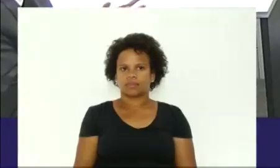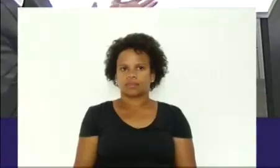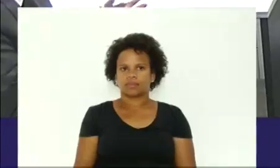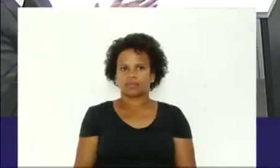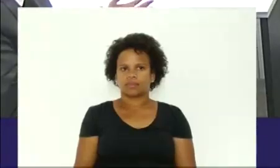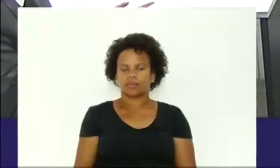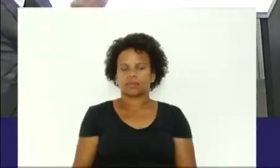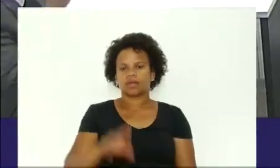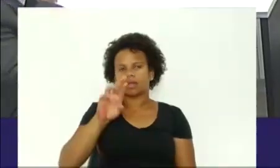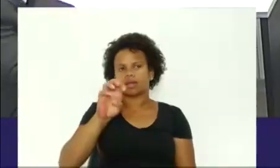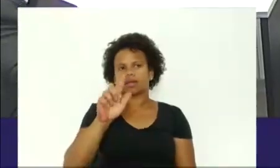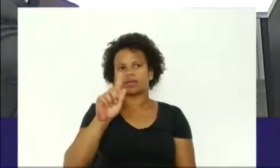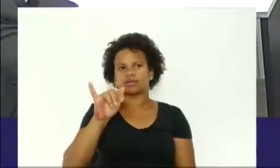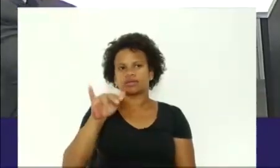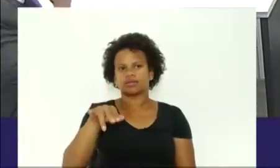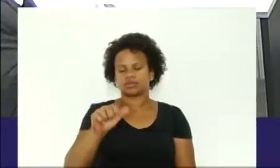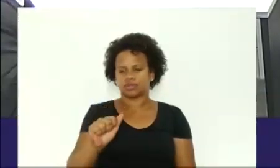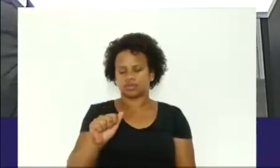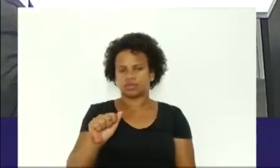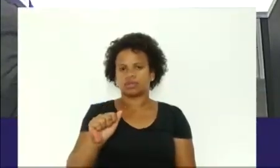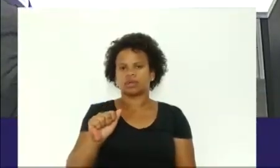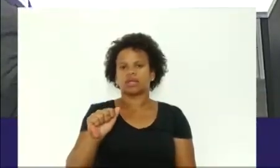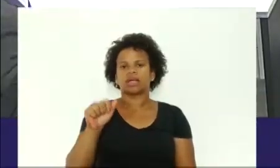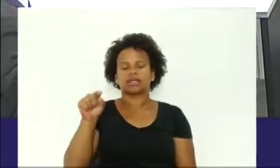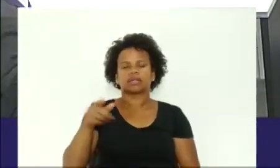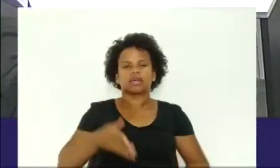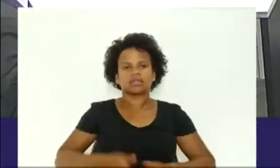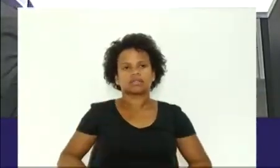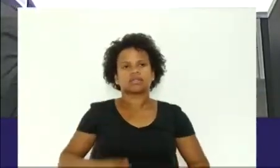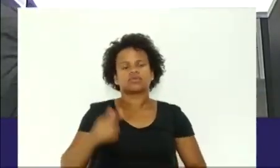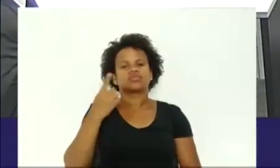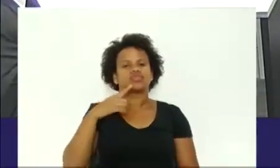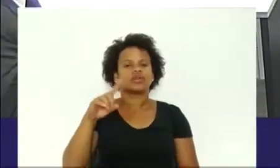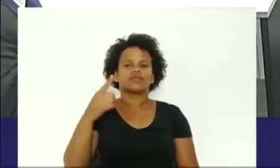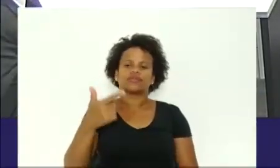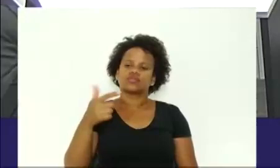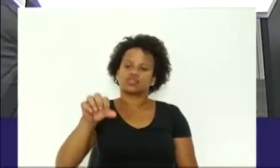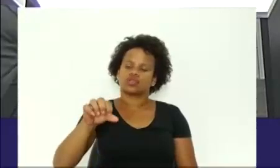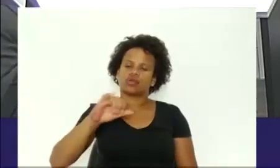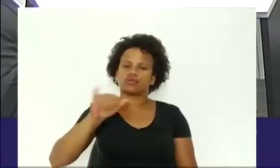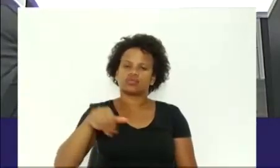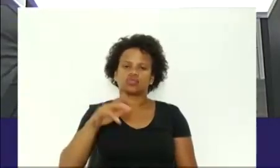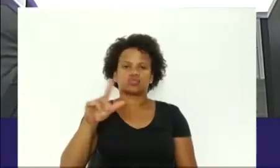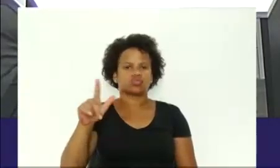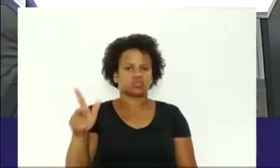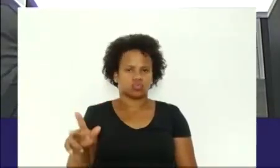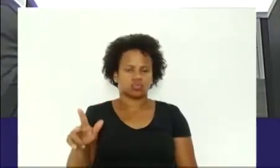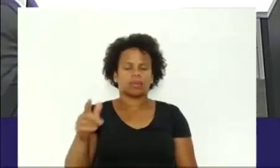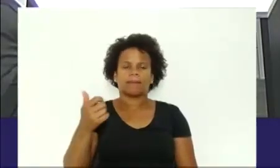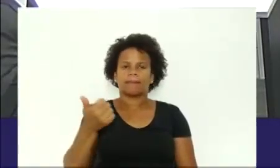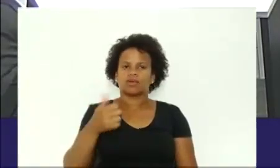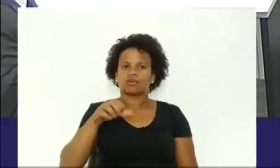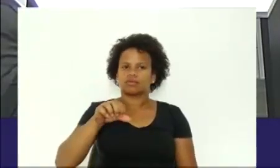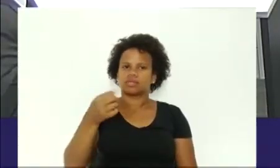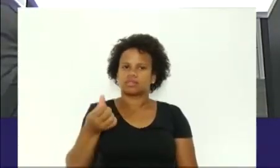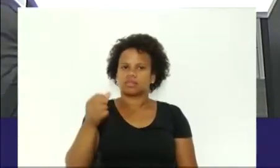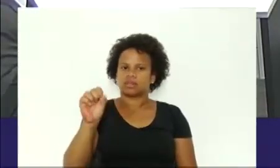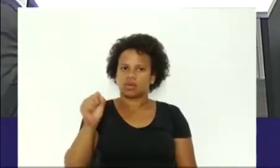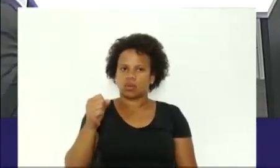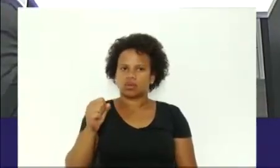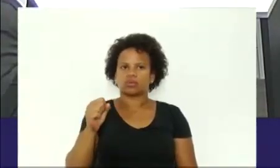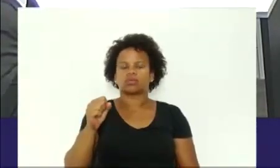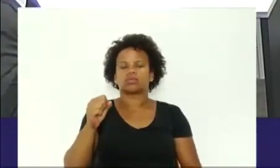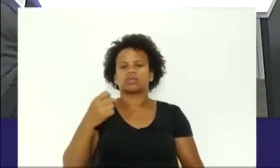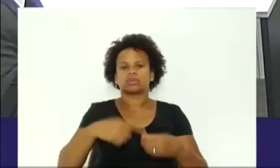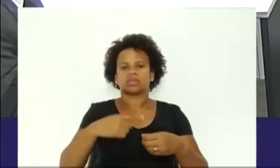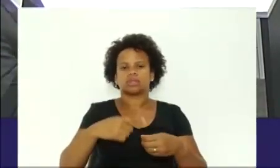Regina Vieira de Camargo Talamonte nasceu em 29 de julho de 1968 na cidade de Tatuí.